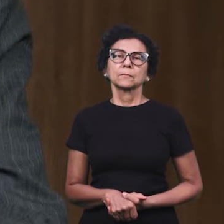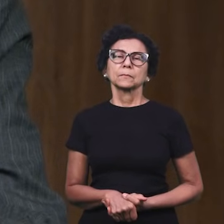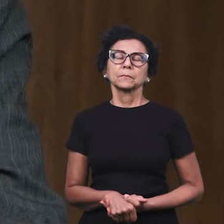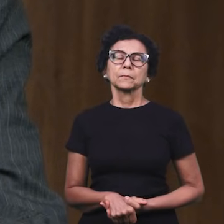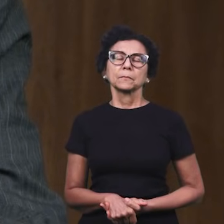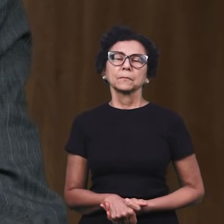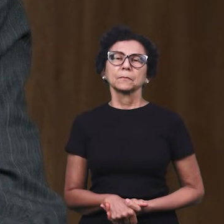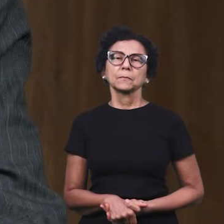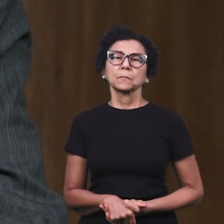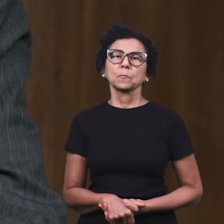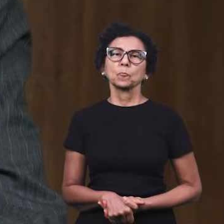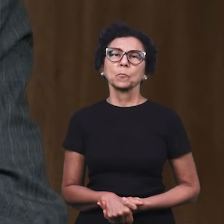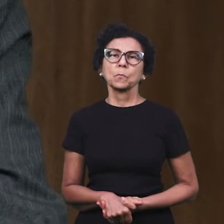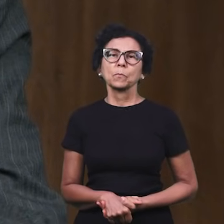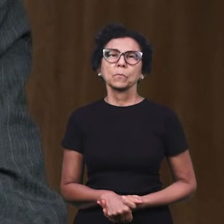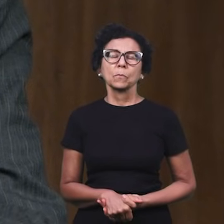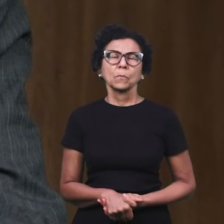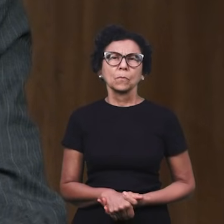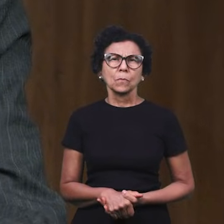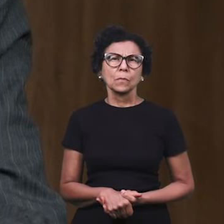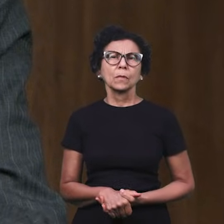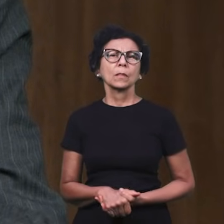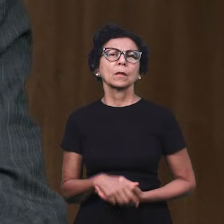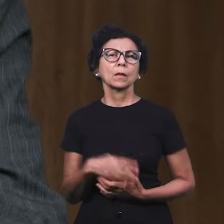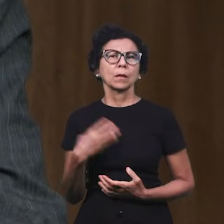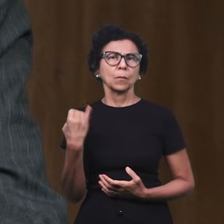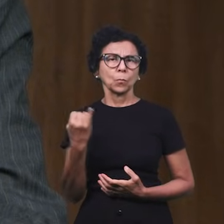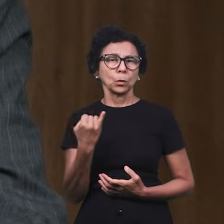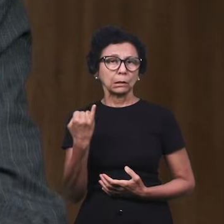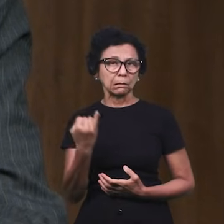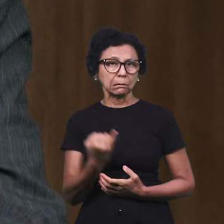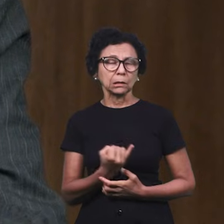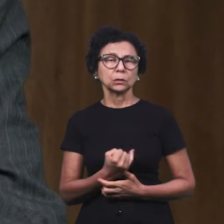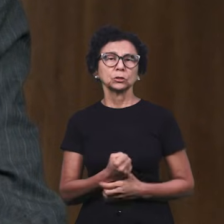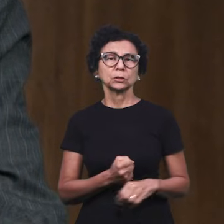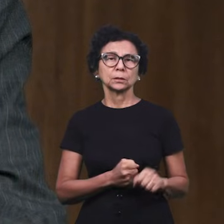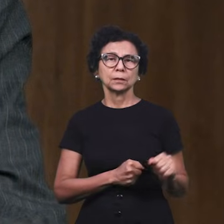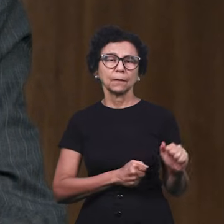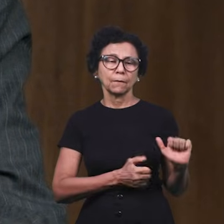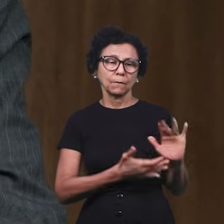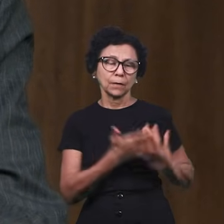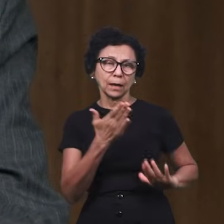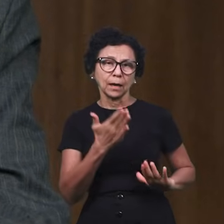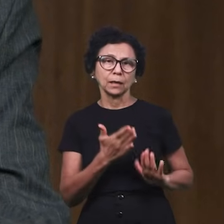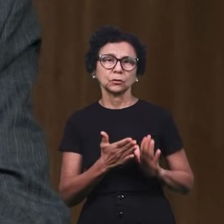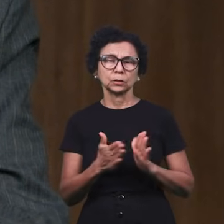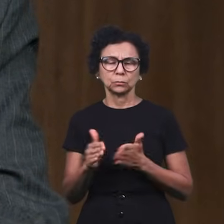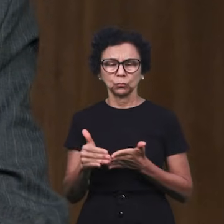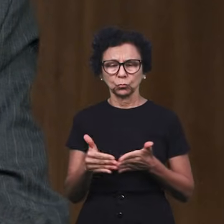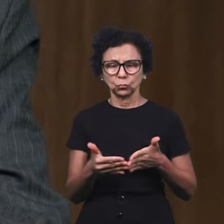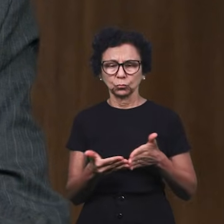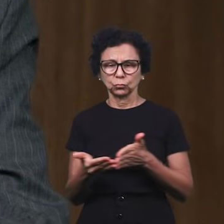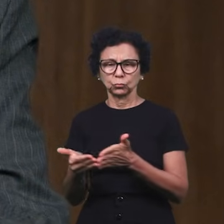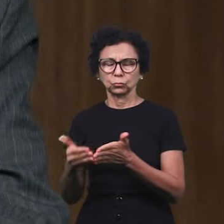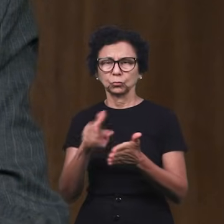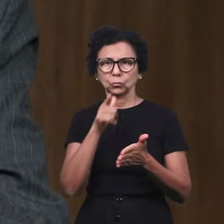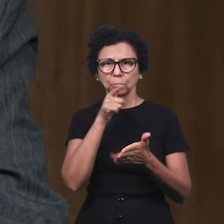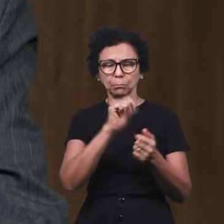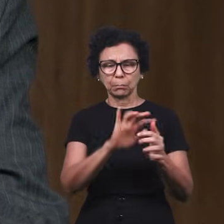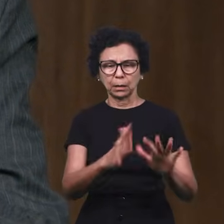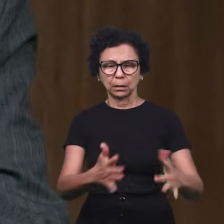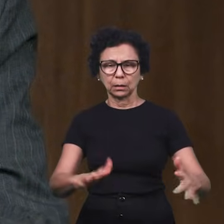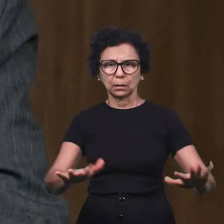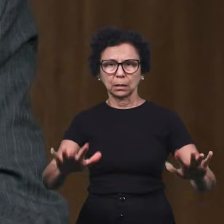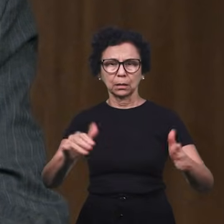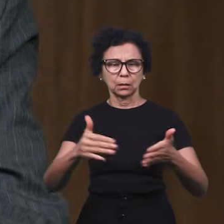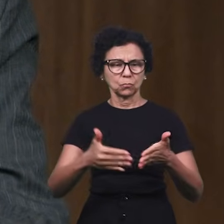buscando riquezas, especiarias, até escravos. Vamos passar então a